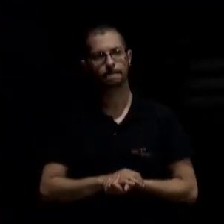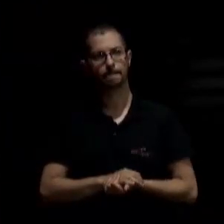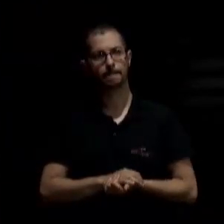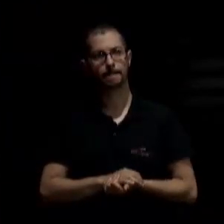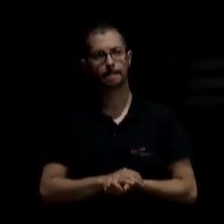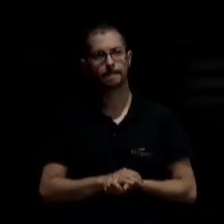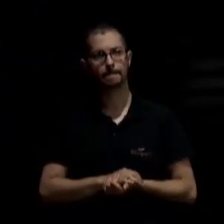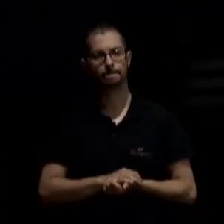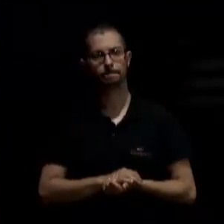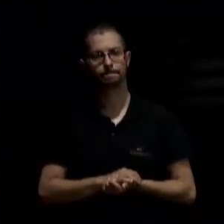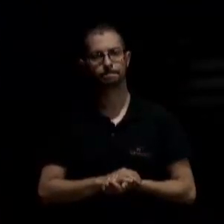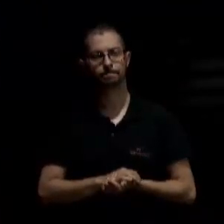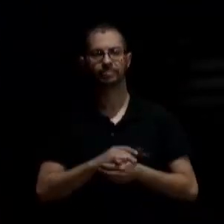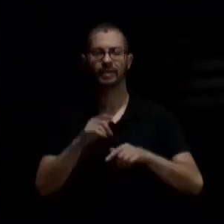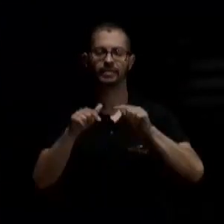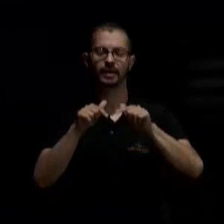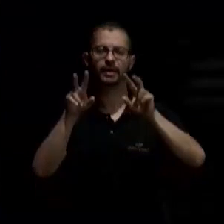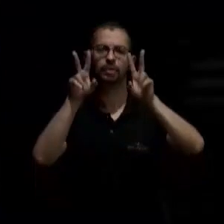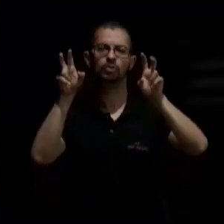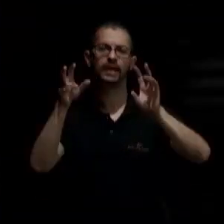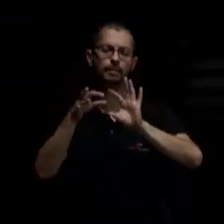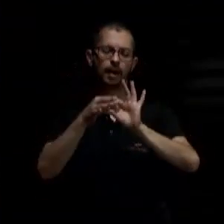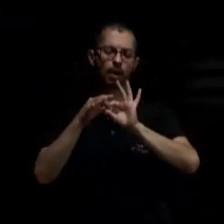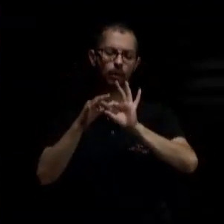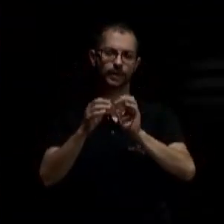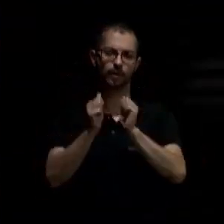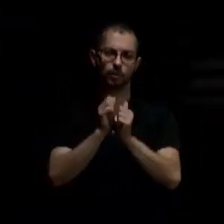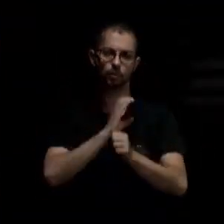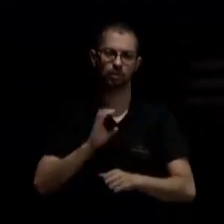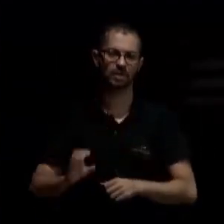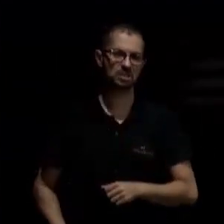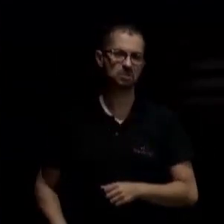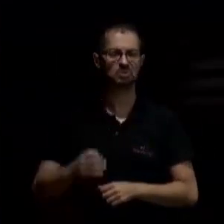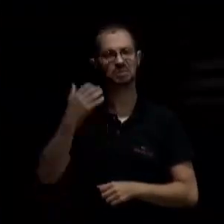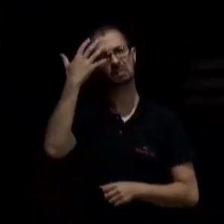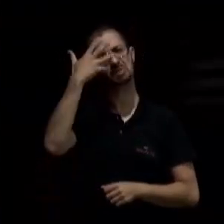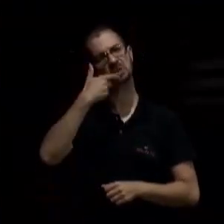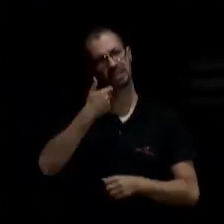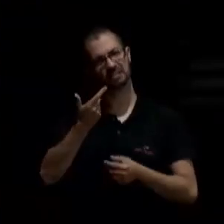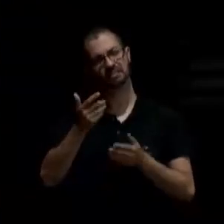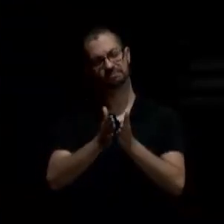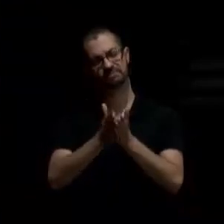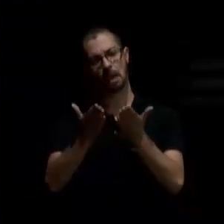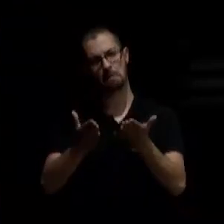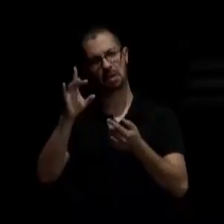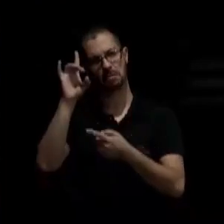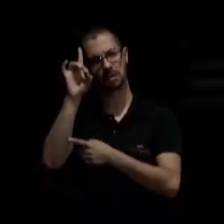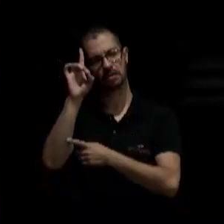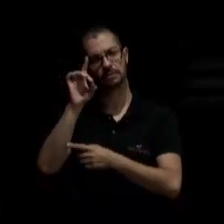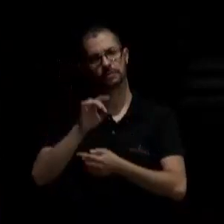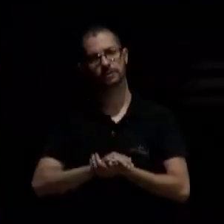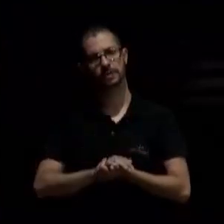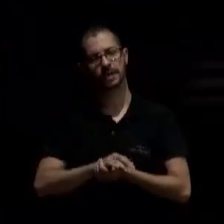Trabalhando essa questão da nossa união com Cristo. A coisa mais linda da Bíblia. Assim como eu estava unido